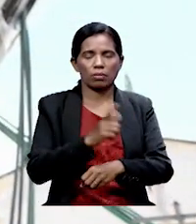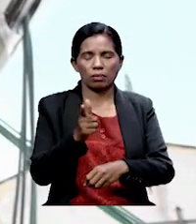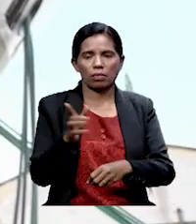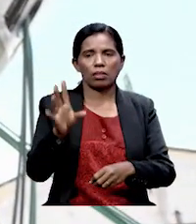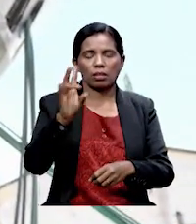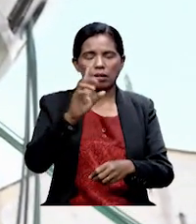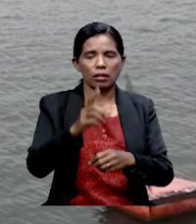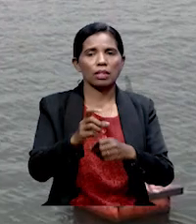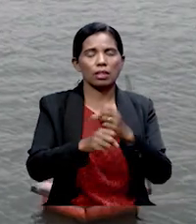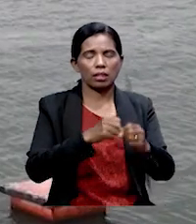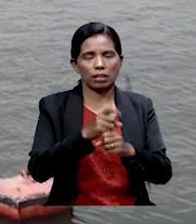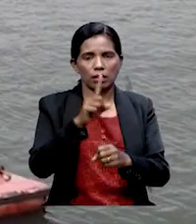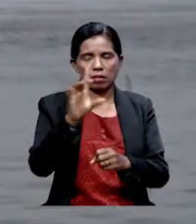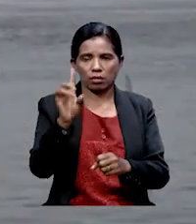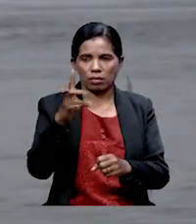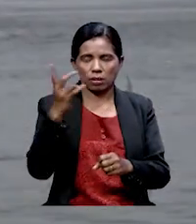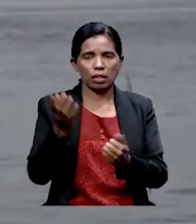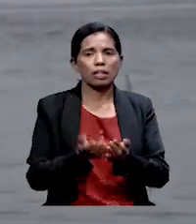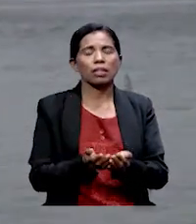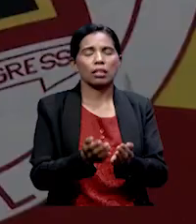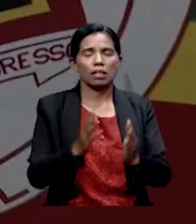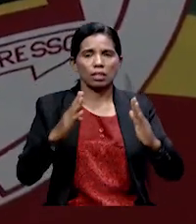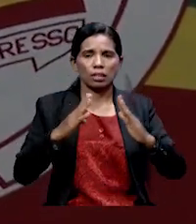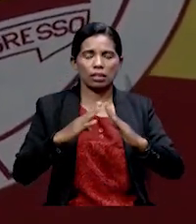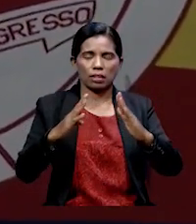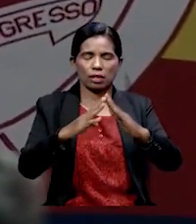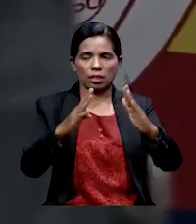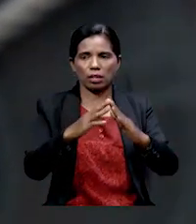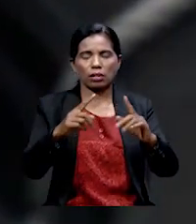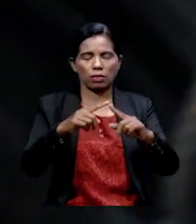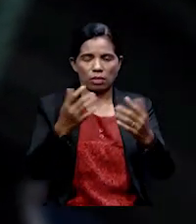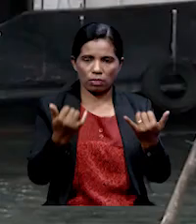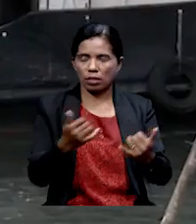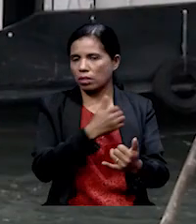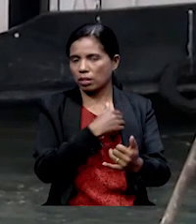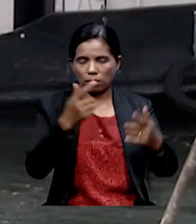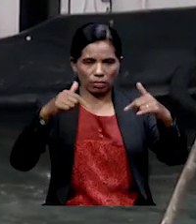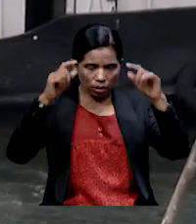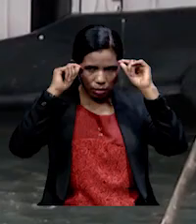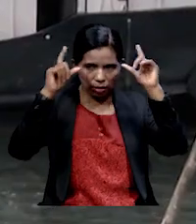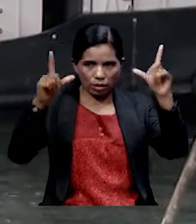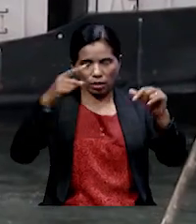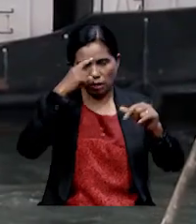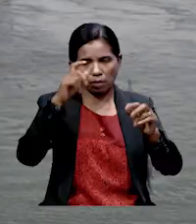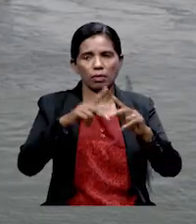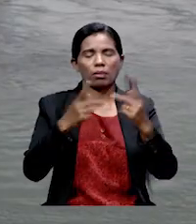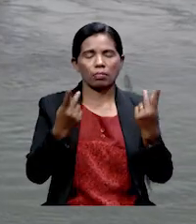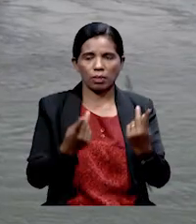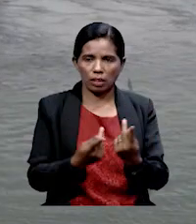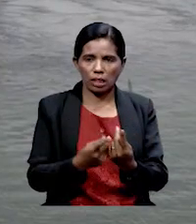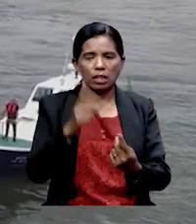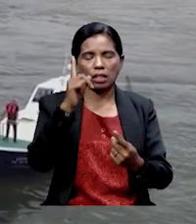hitu iha sidade Figueira da Foz to ohin loron sedauk to iha Timor Leste. Tama kompanya Atlantic Eagle